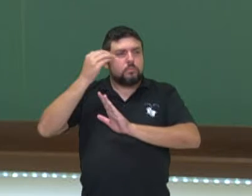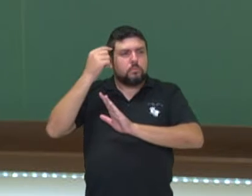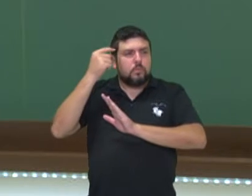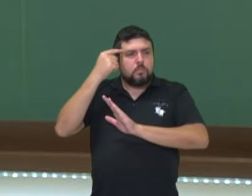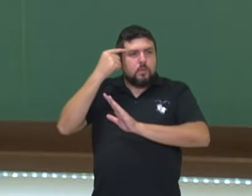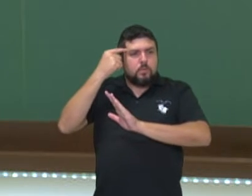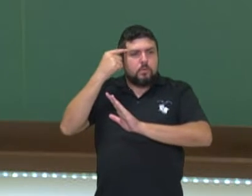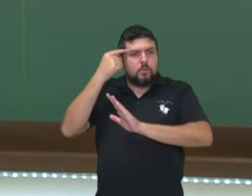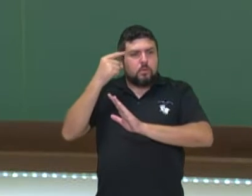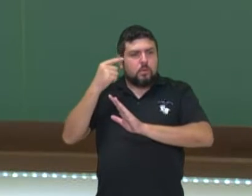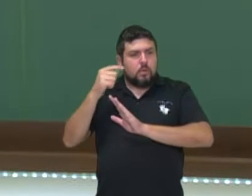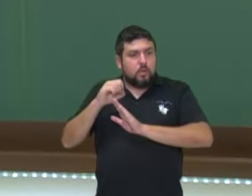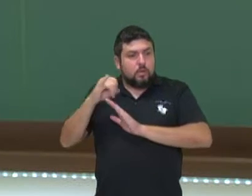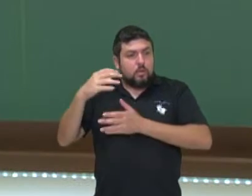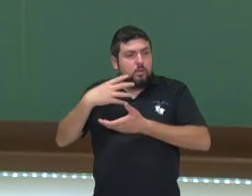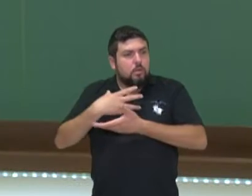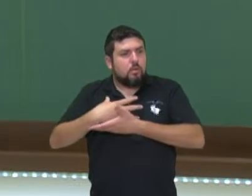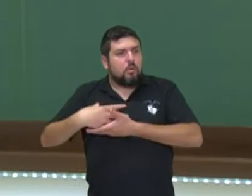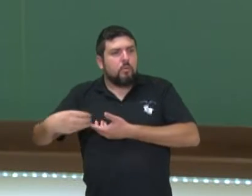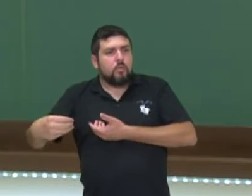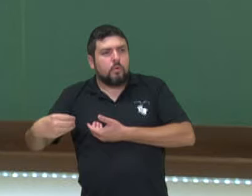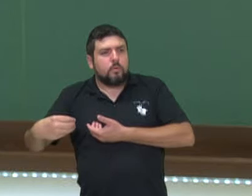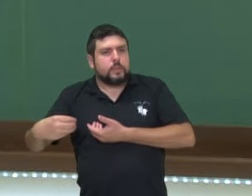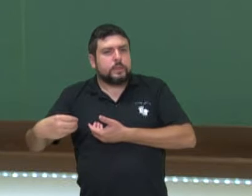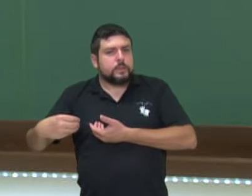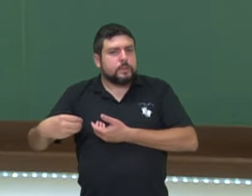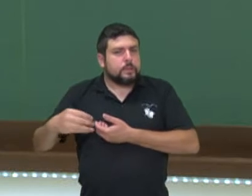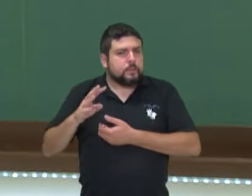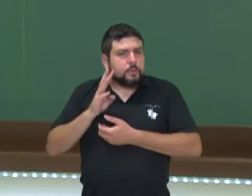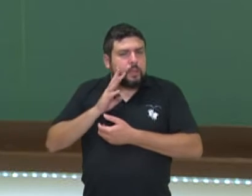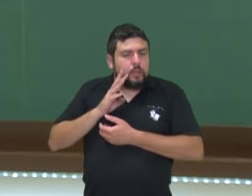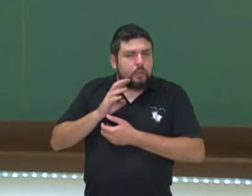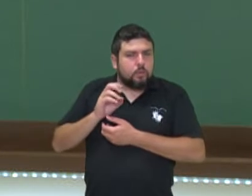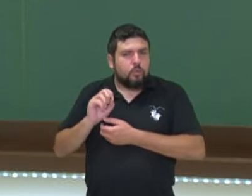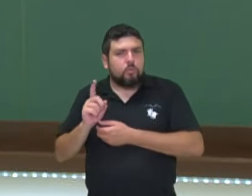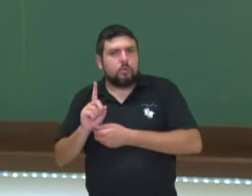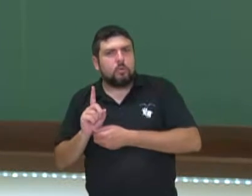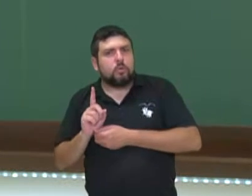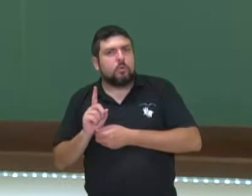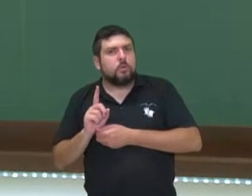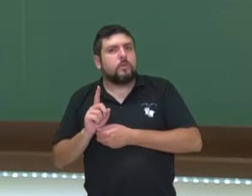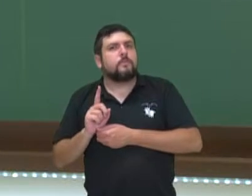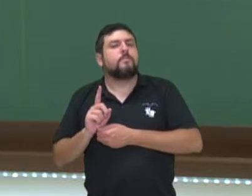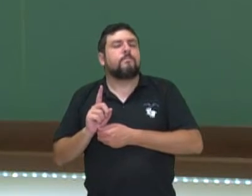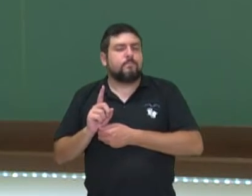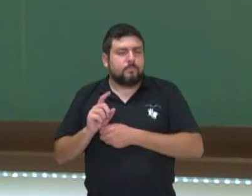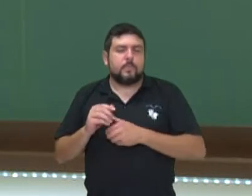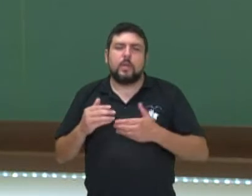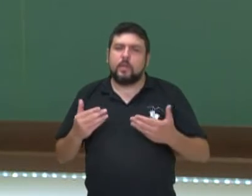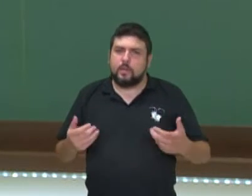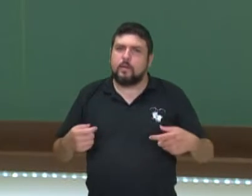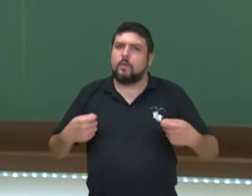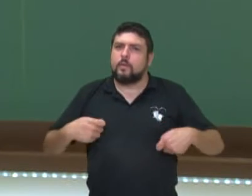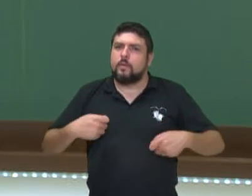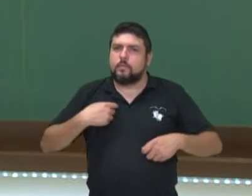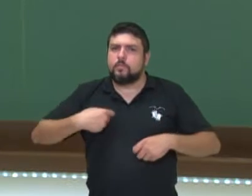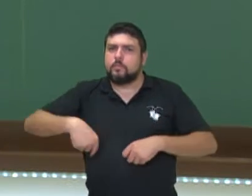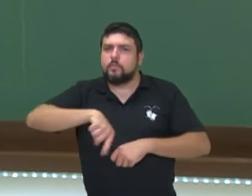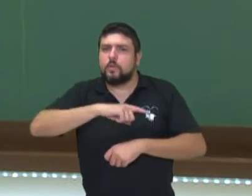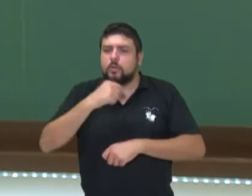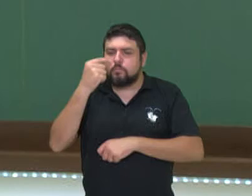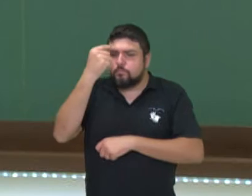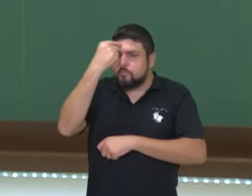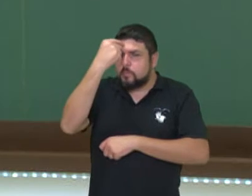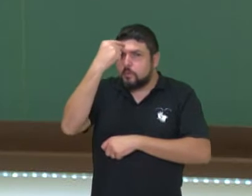mundo seria legal? Com certeza a gente conseguiria aí pensar um pouco melhor nas nossas ações, guiar as nossas ações de